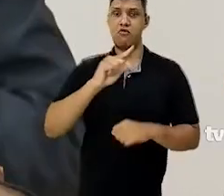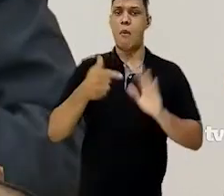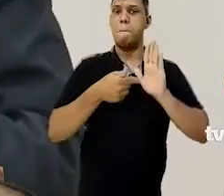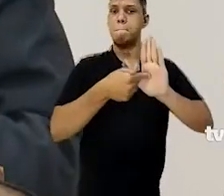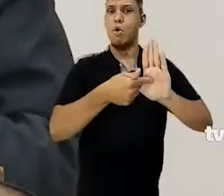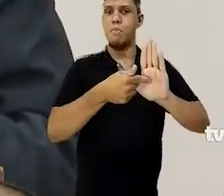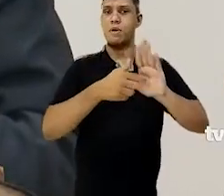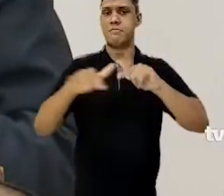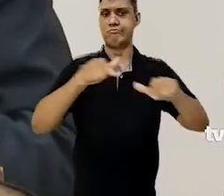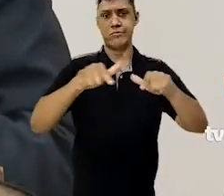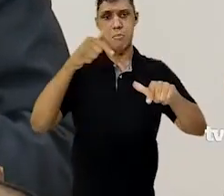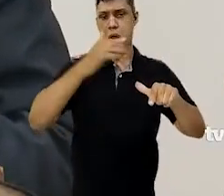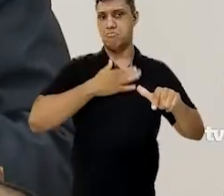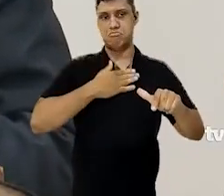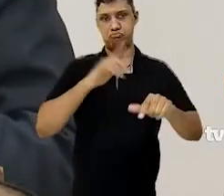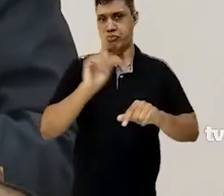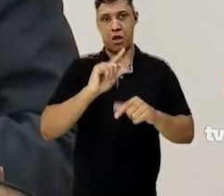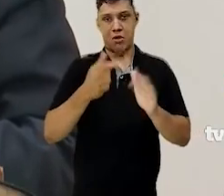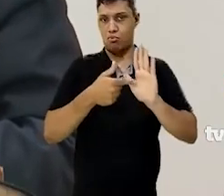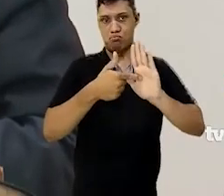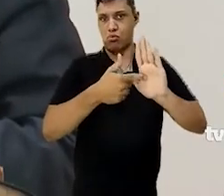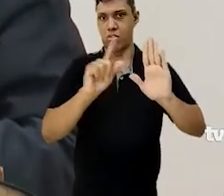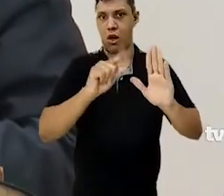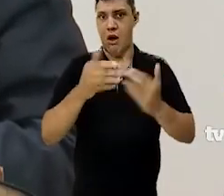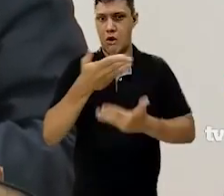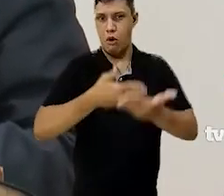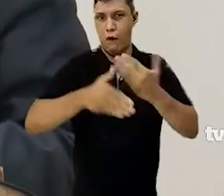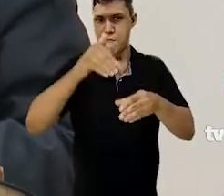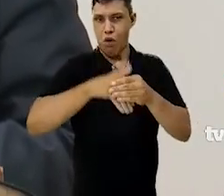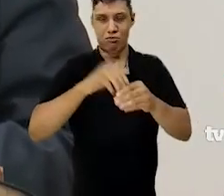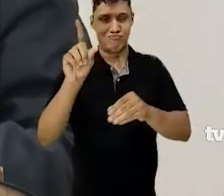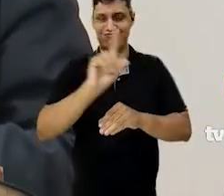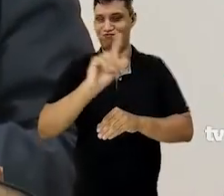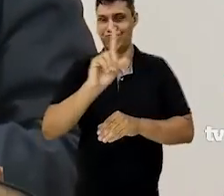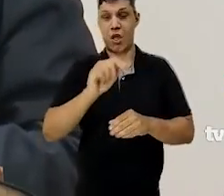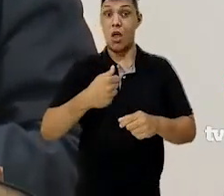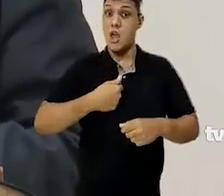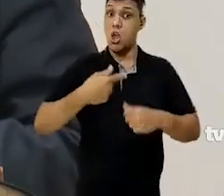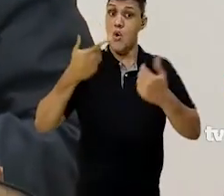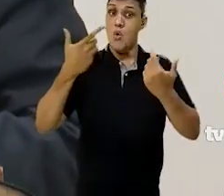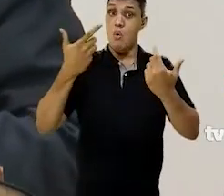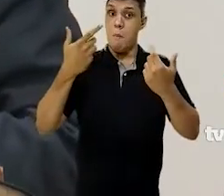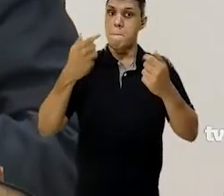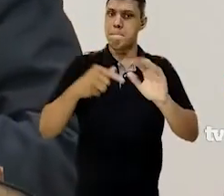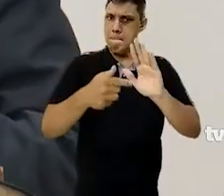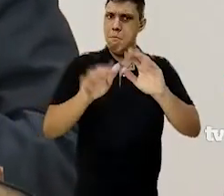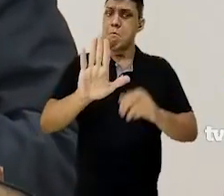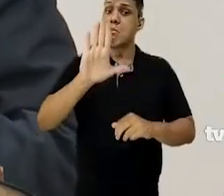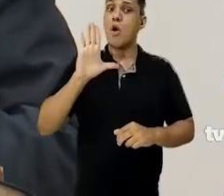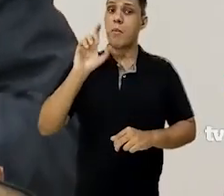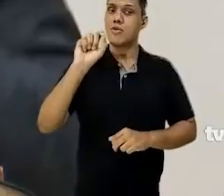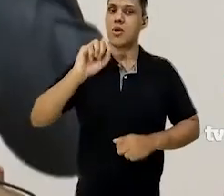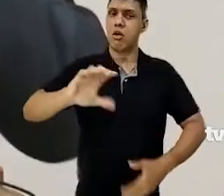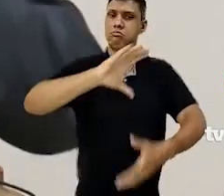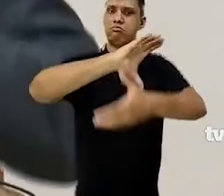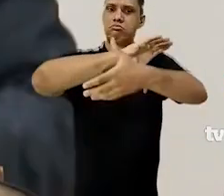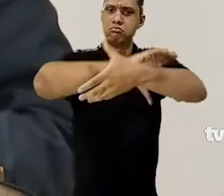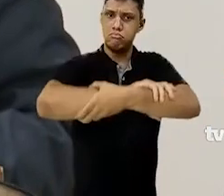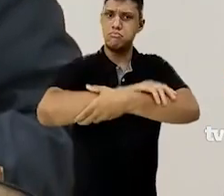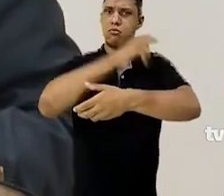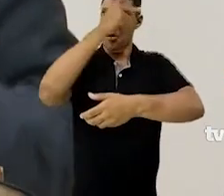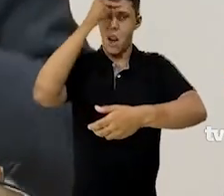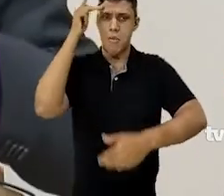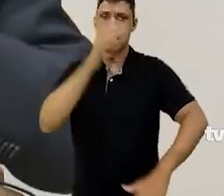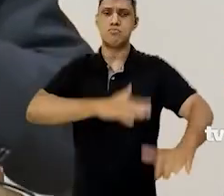dentro da prefeitura durante a campanha atrás de voto. Nós vamos prometer ser parceiro daquelas pessoas que geram emprego e renda, das